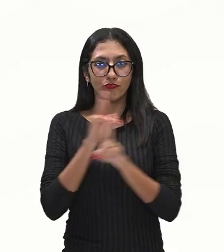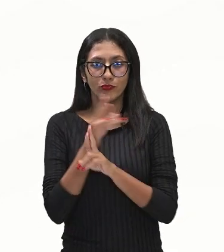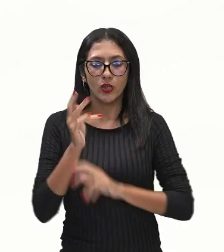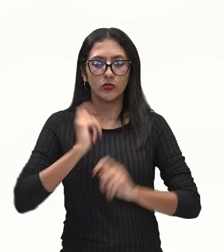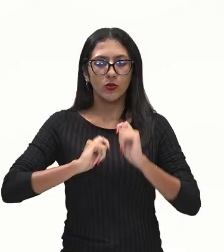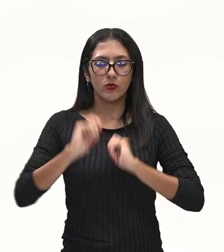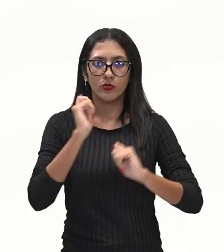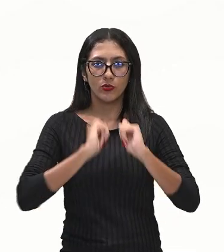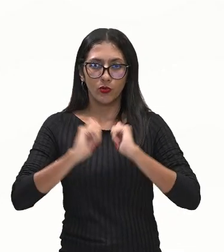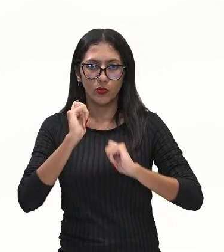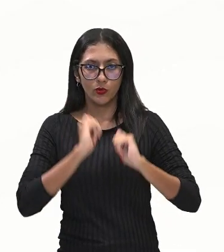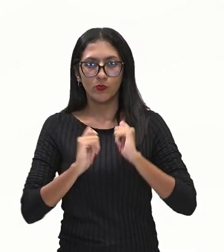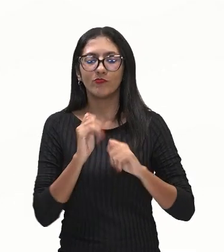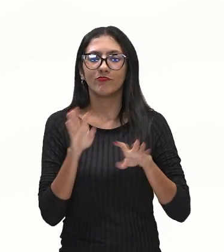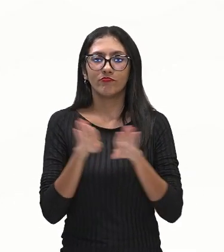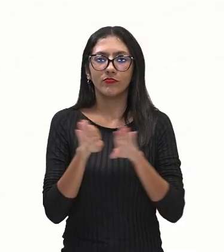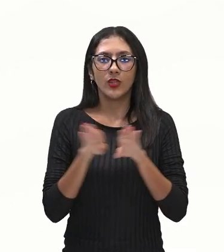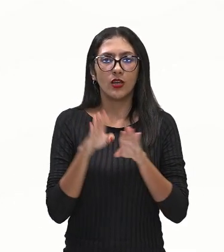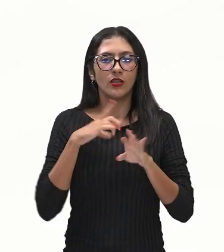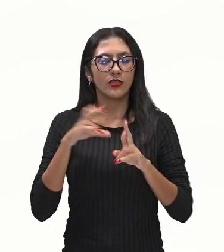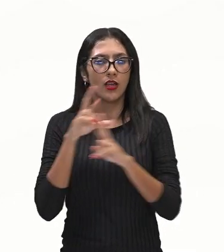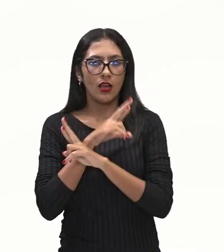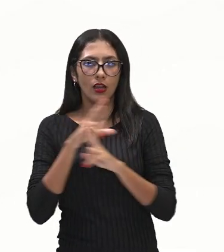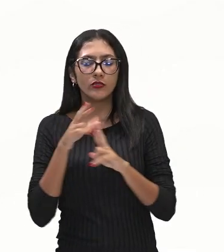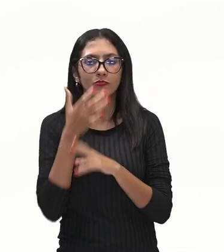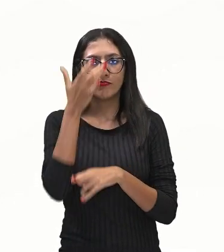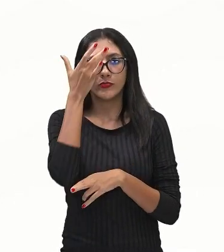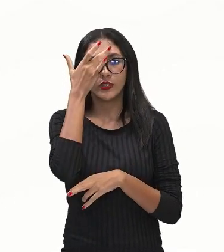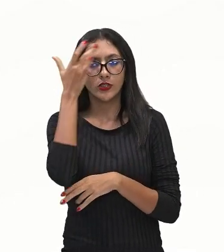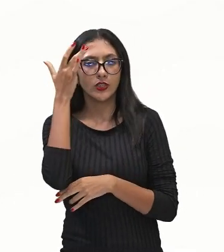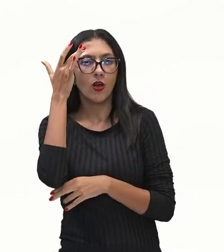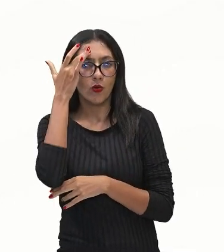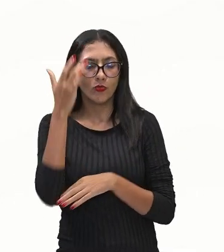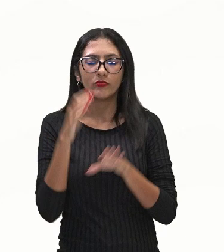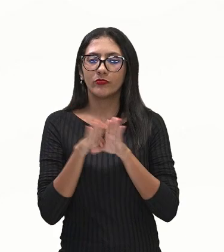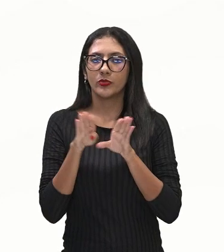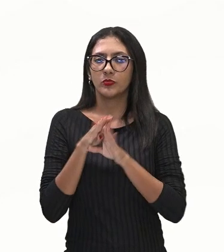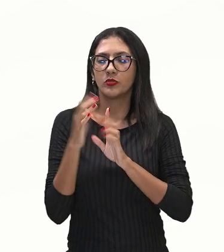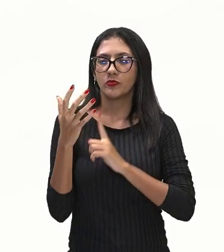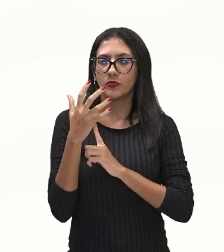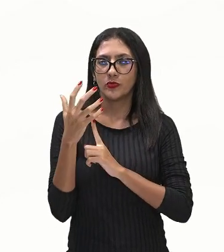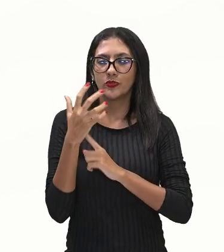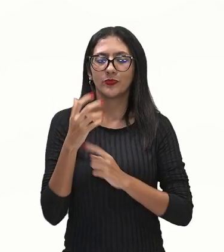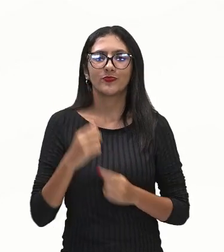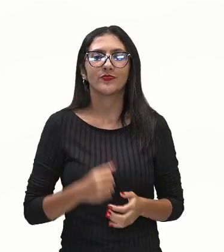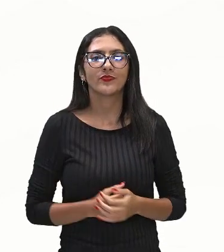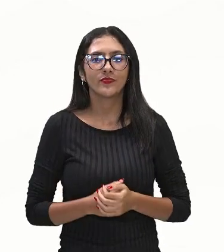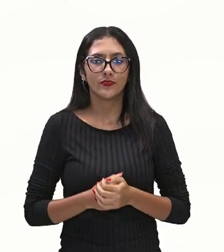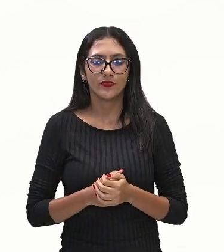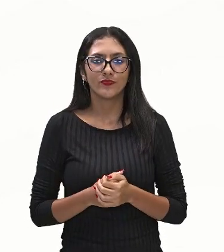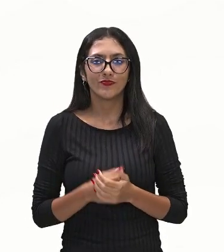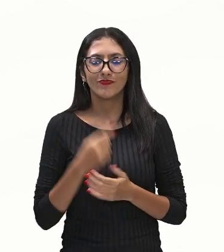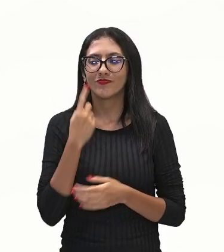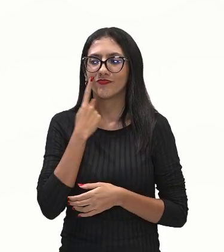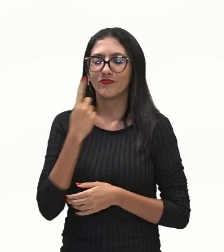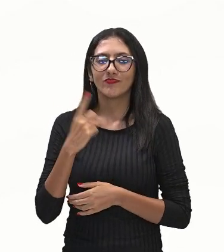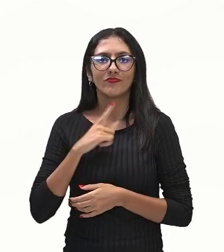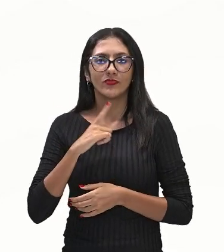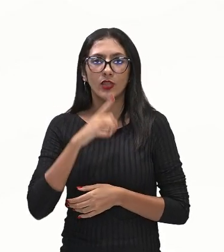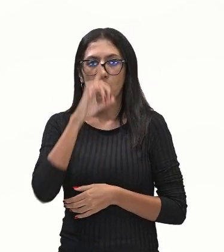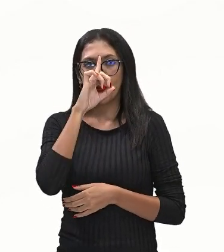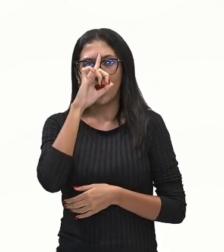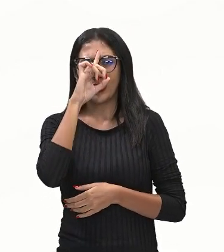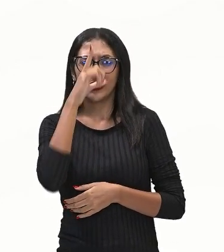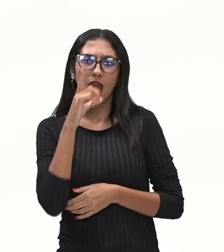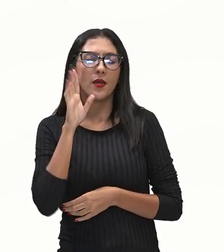também fazem com que a nossa saúde mental aí seja afetada. Então perceba que eu começo falando a respeito de uma ideia